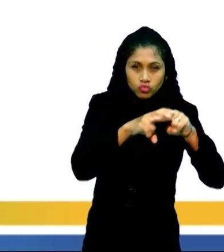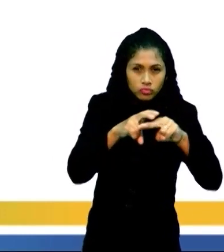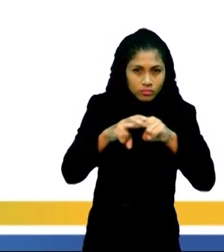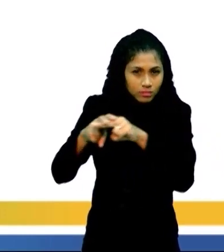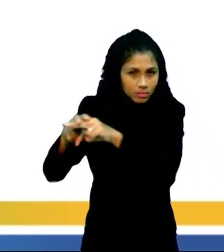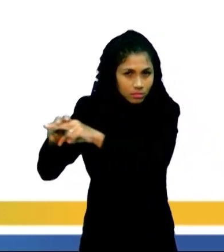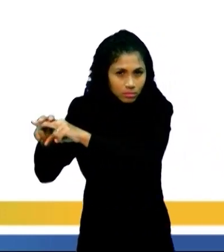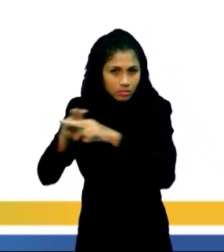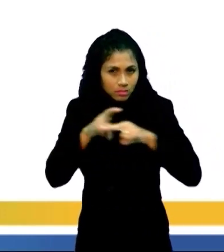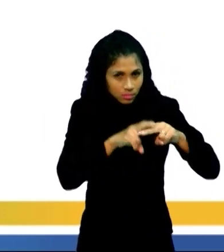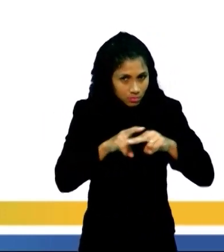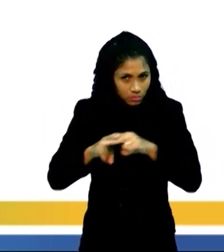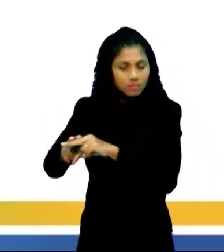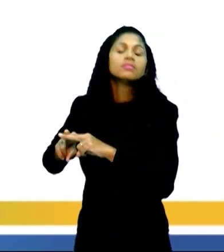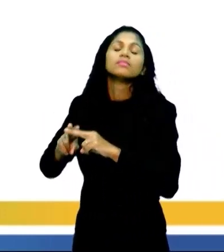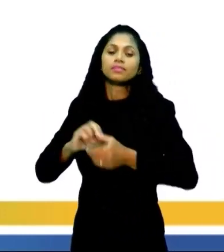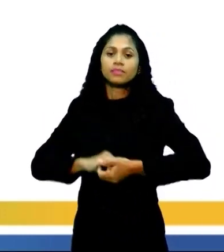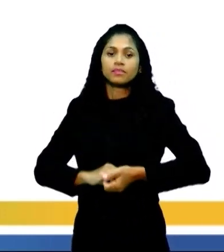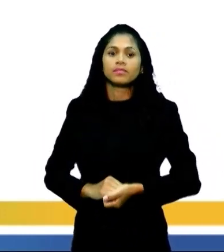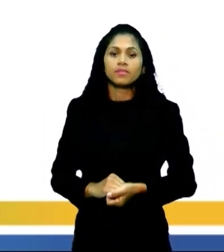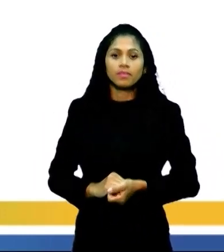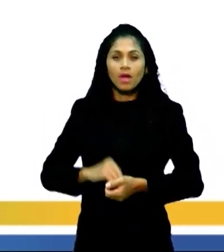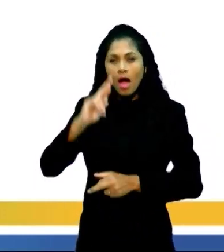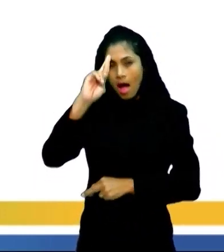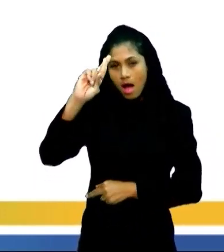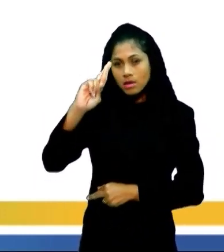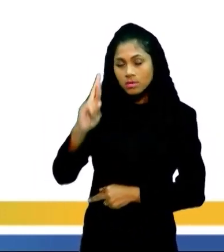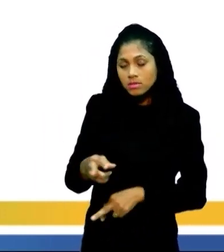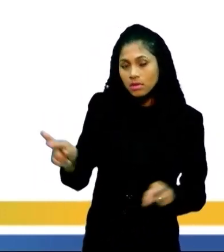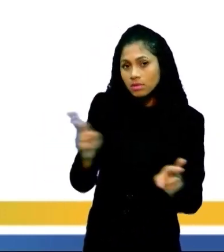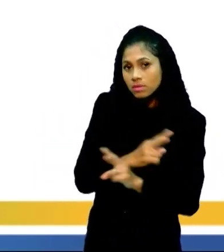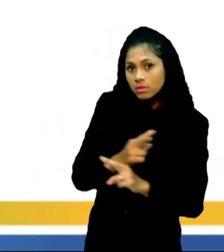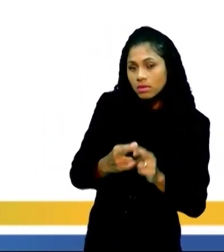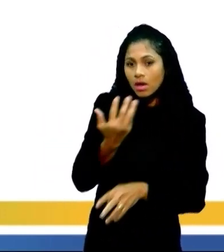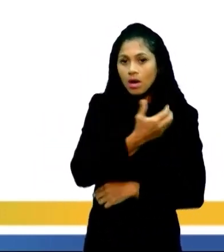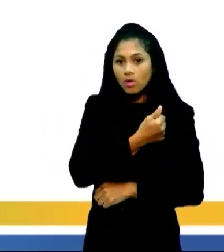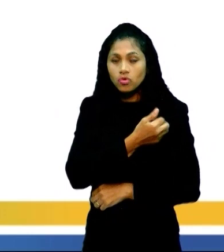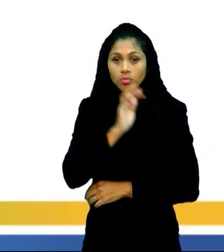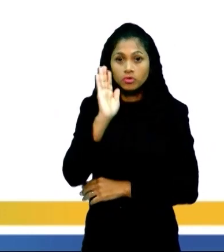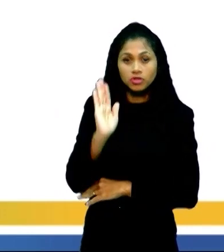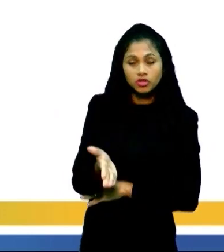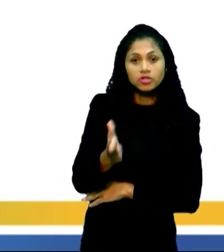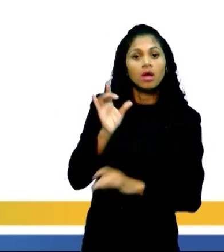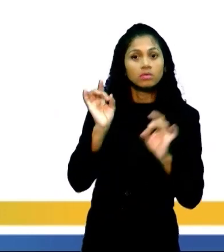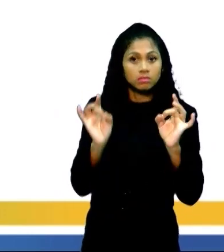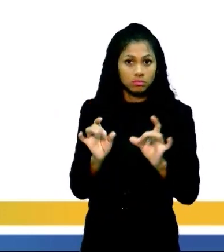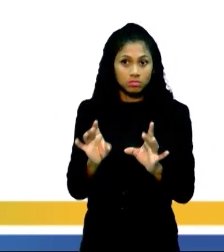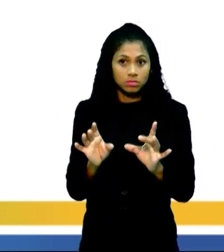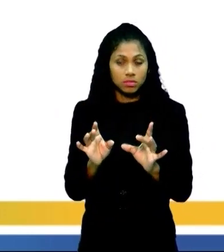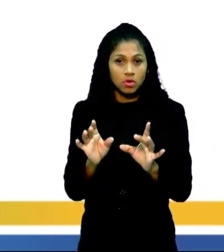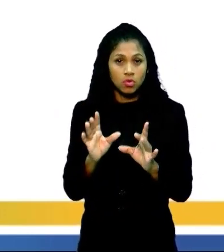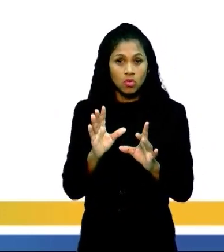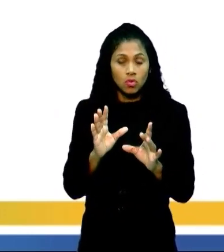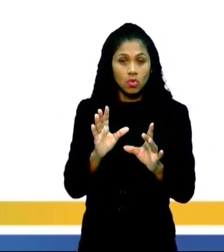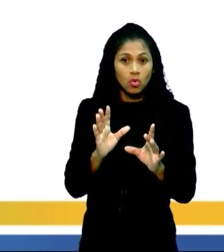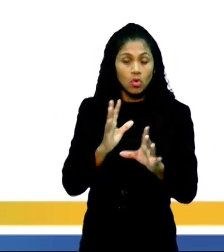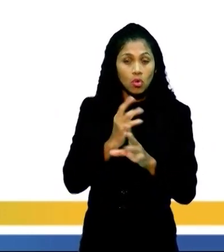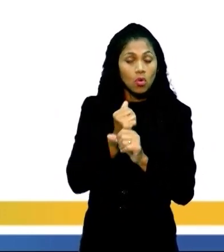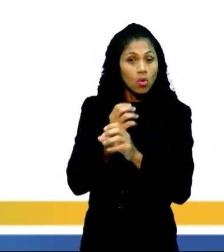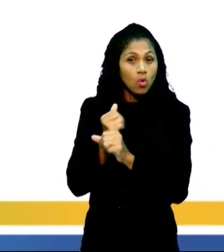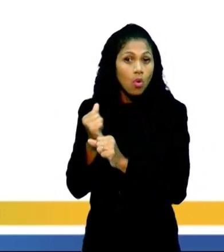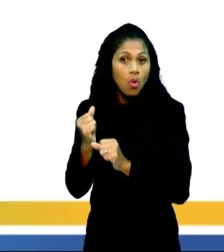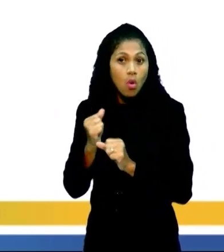ele diz: a razão entre o número de assentos já vendidos e o total de